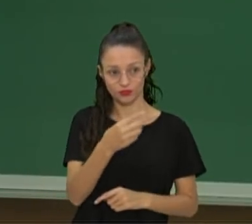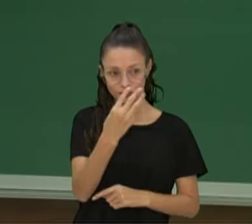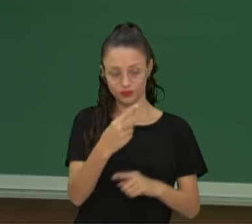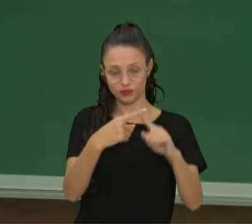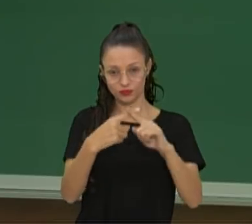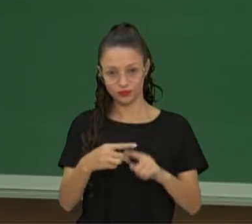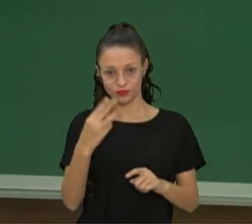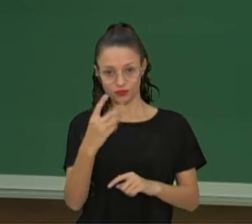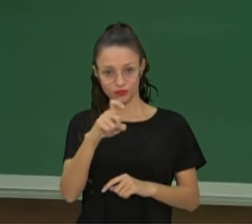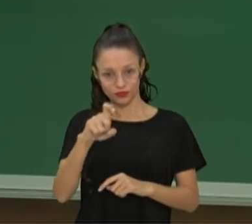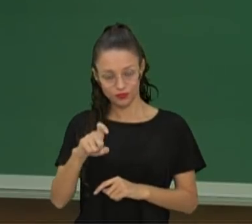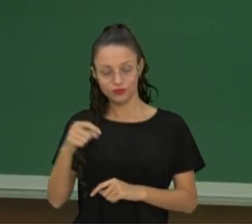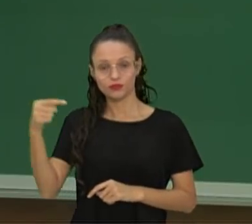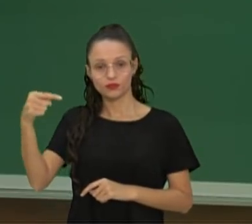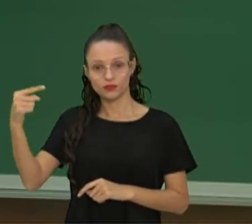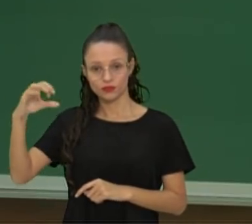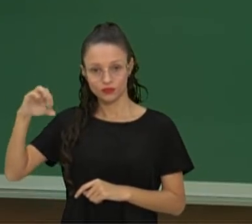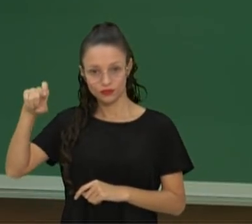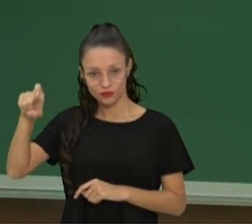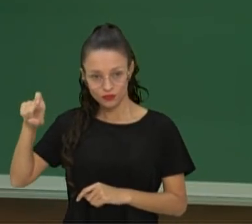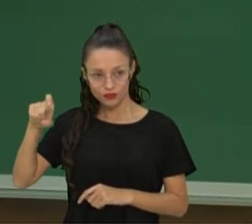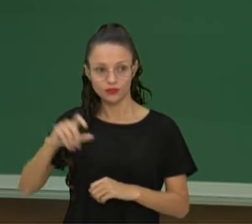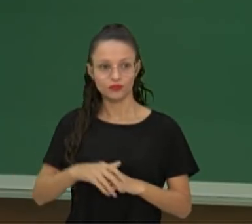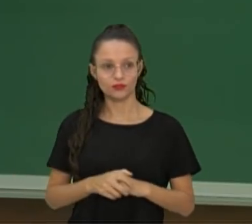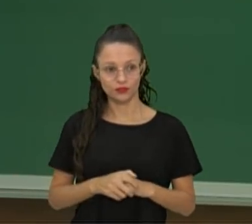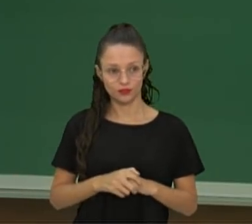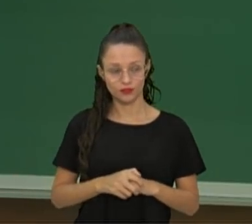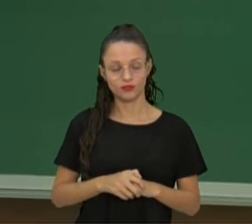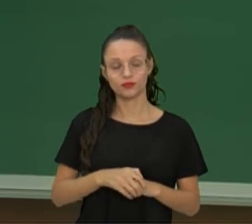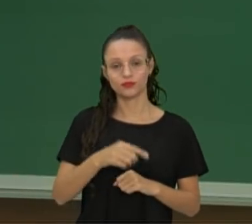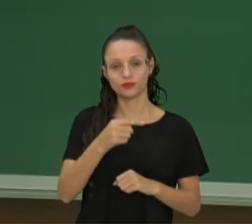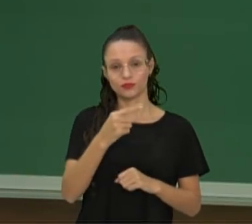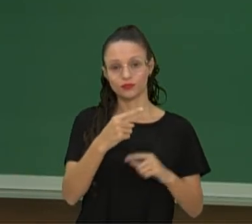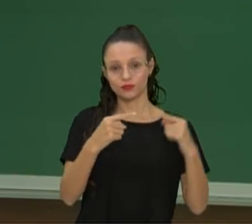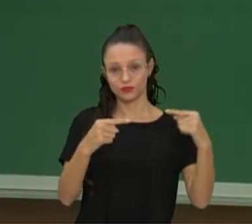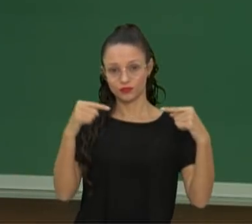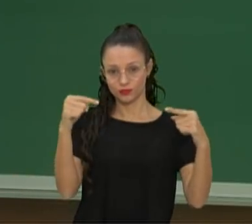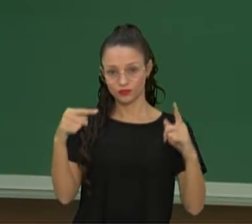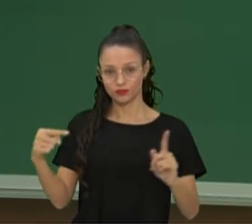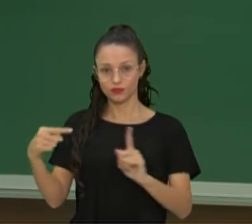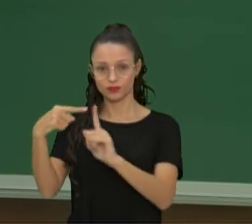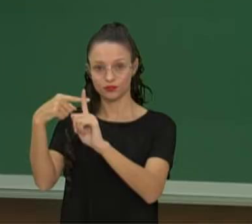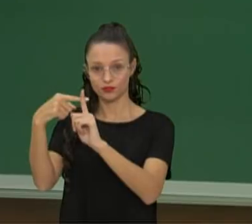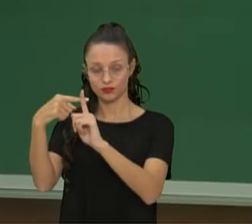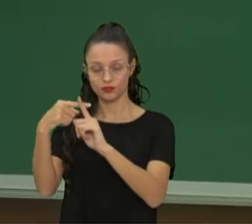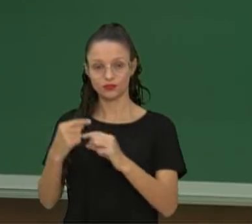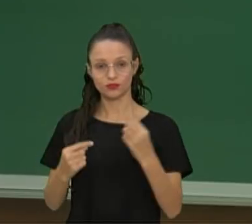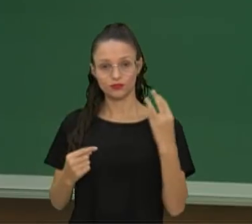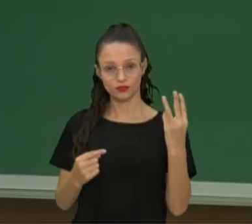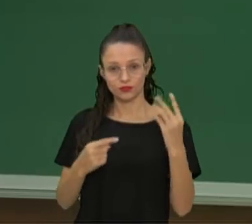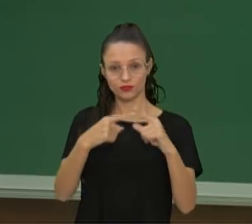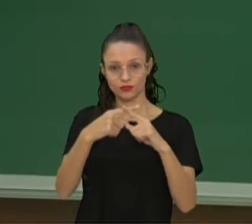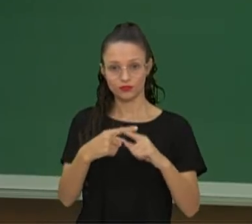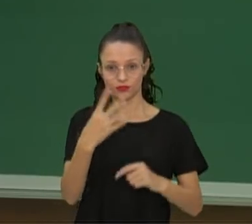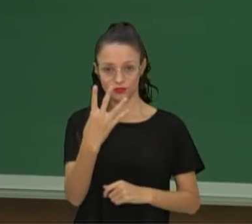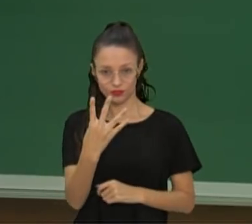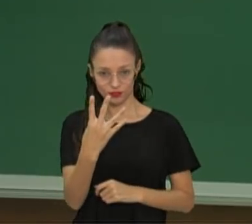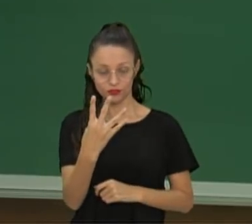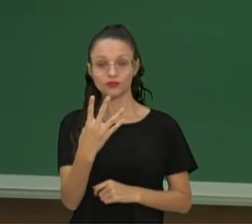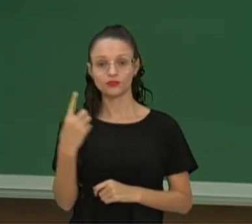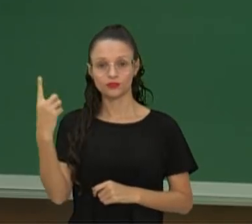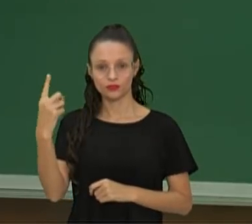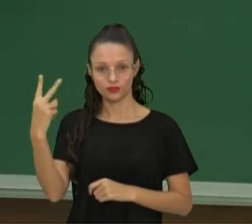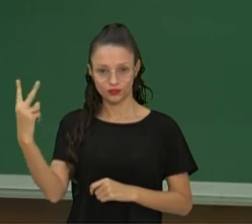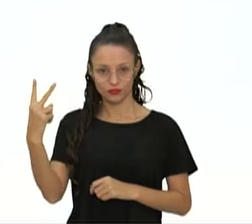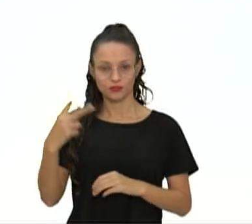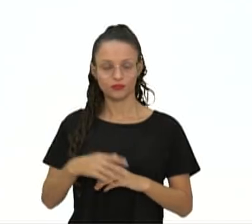vezes 3x dá menos 9x. Menos com menos mais, e 3 vezes 4 é